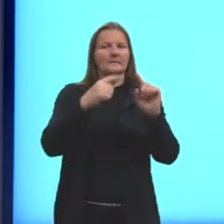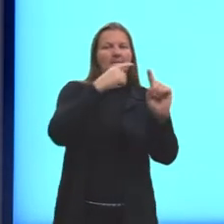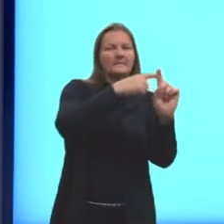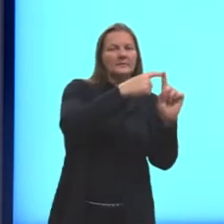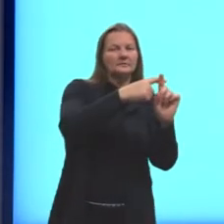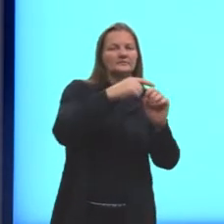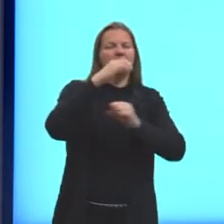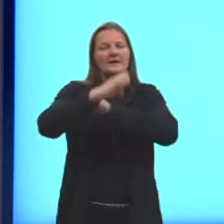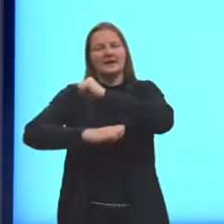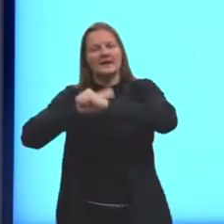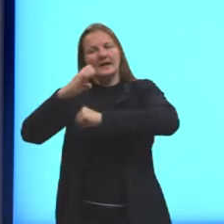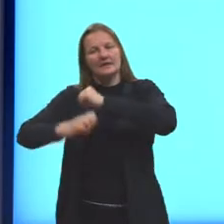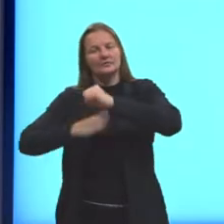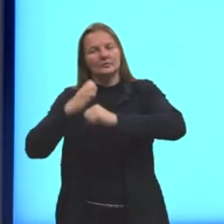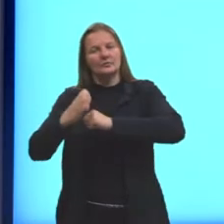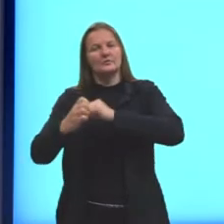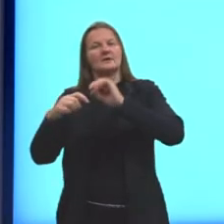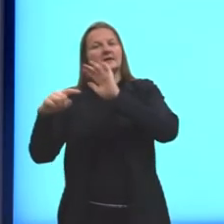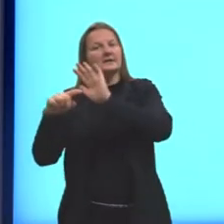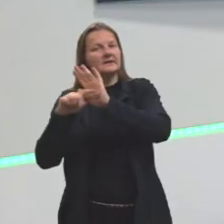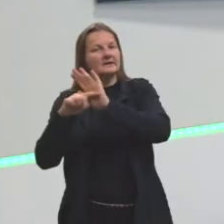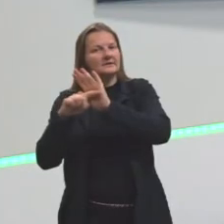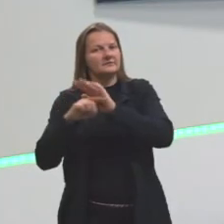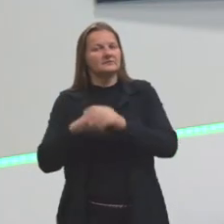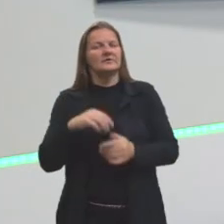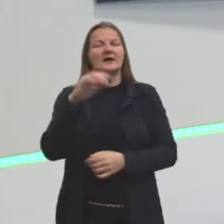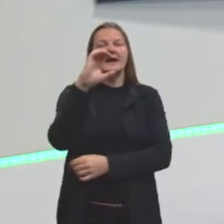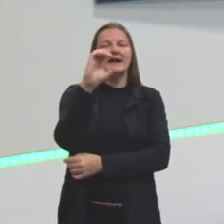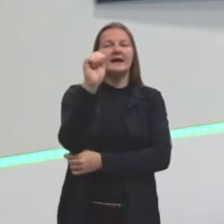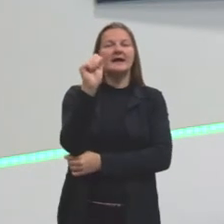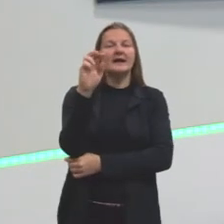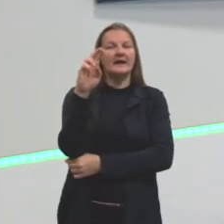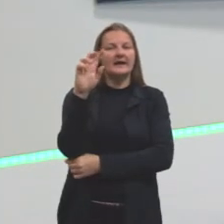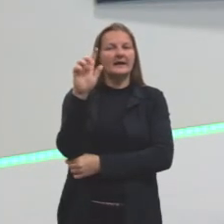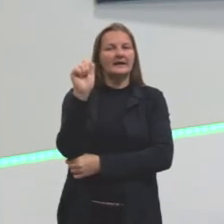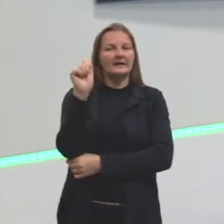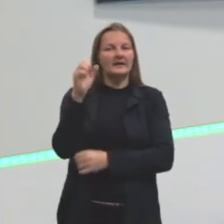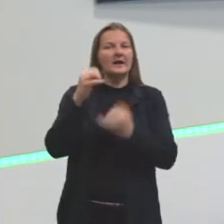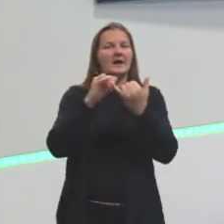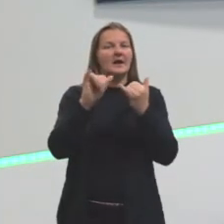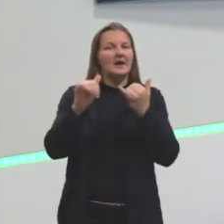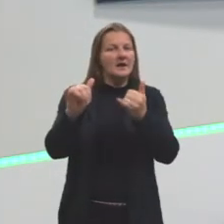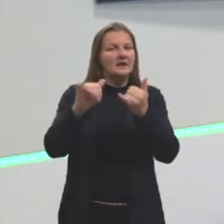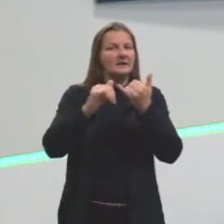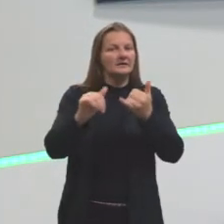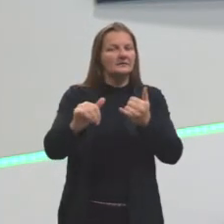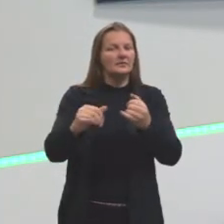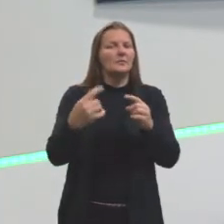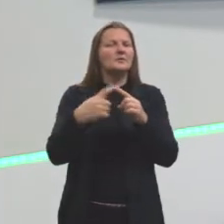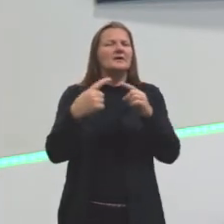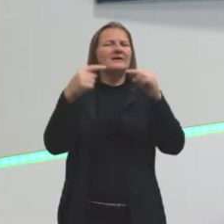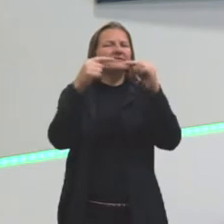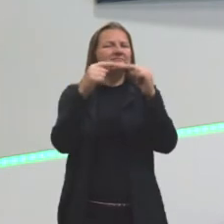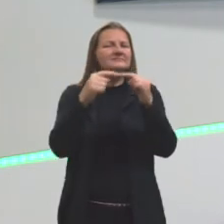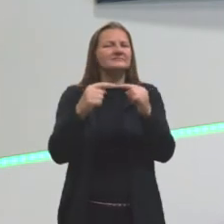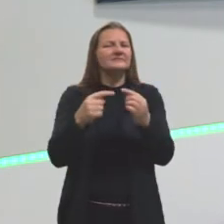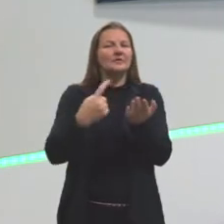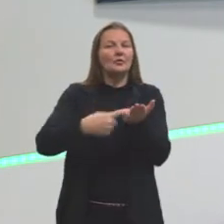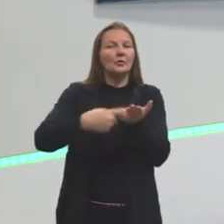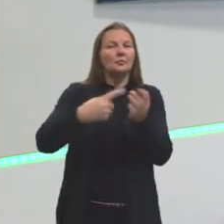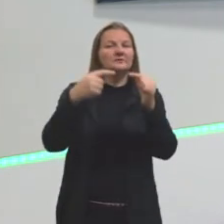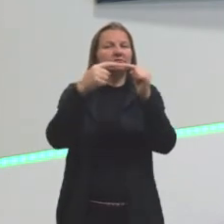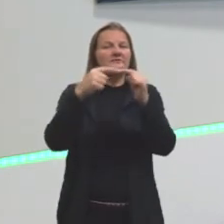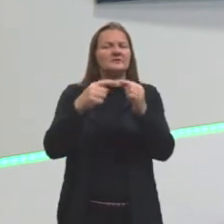e o elétron então carga elétrica negativa isso é importante a gente frisar né que que quer dizer que foi convencionado né os